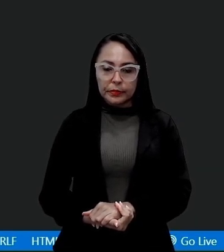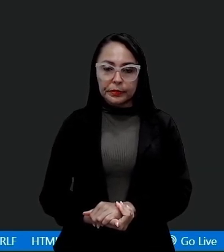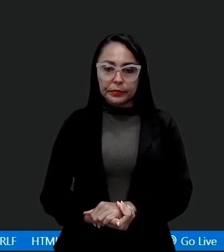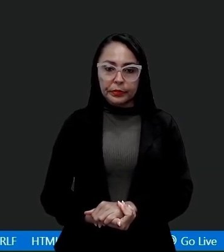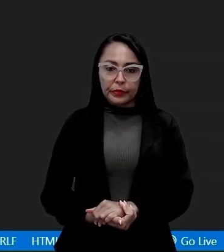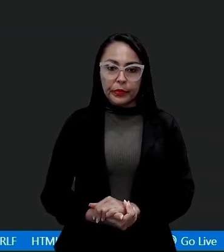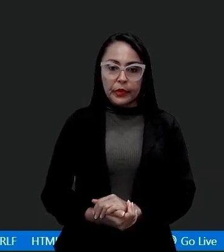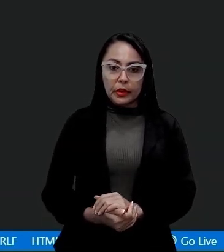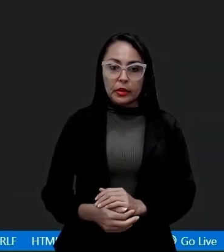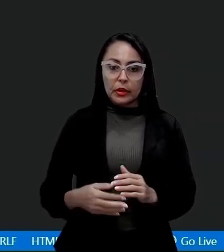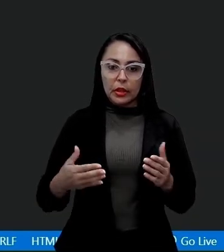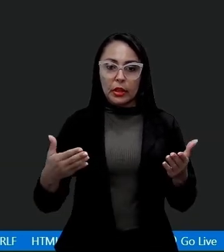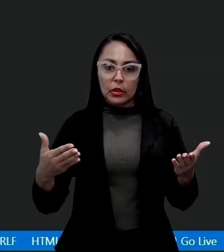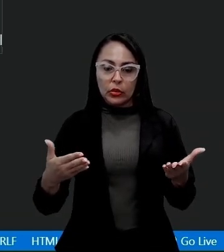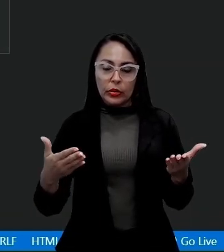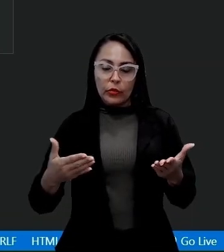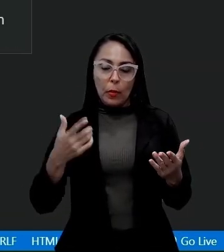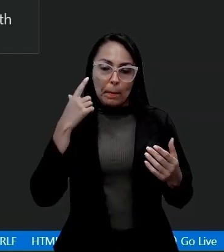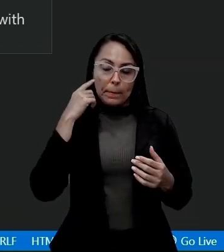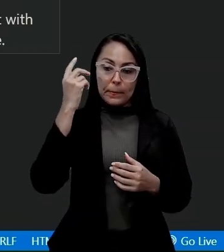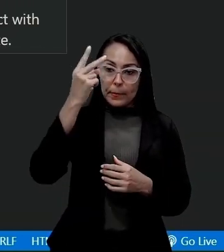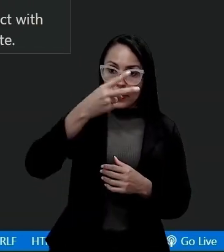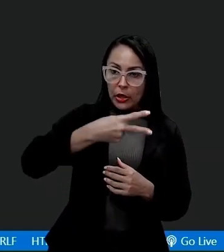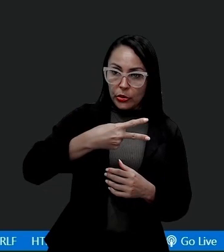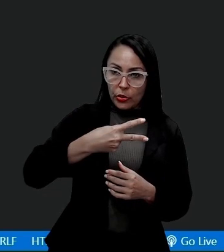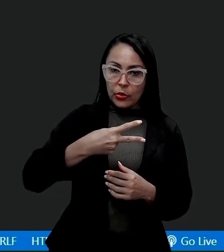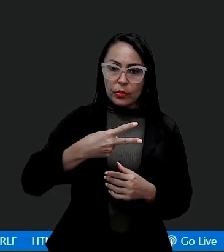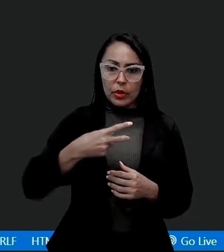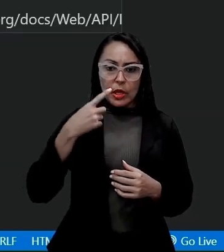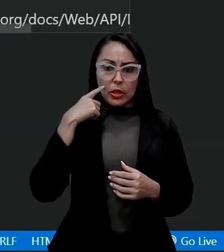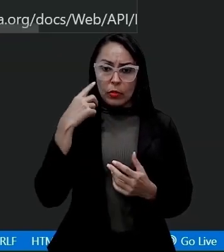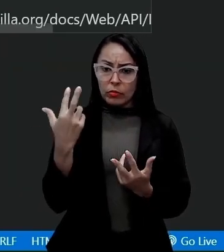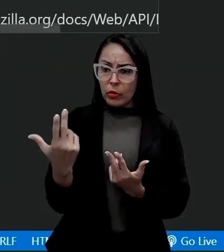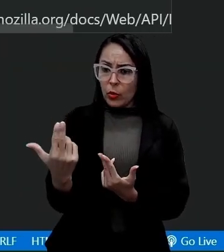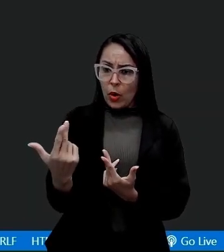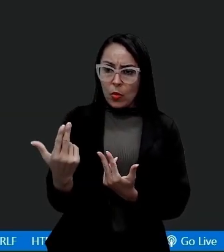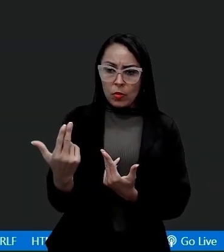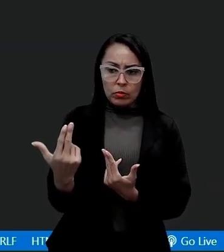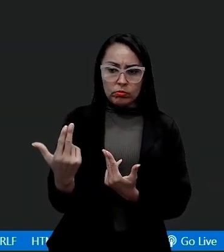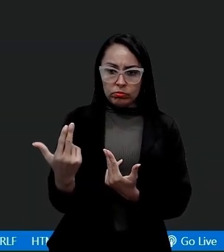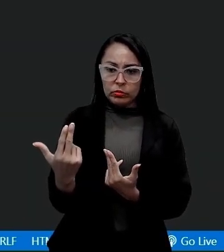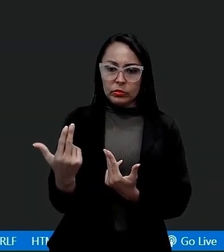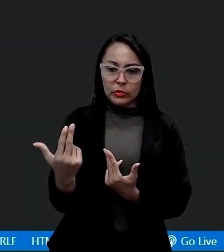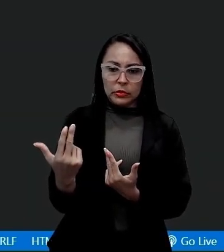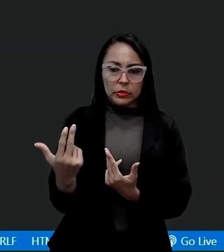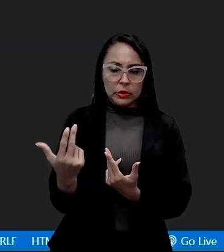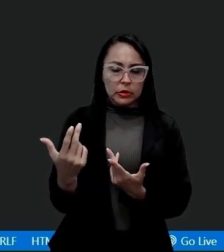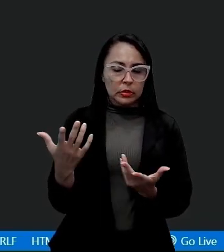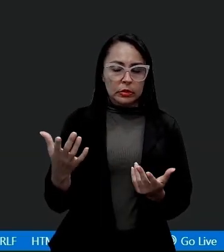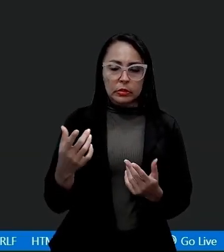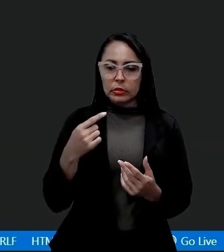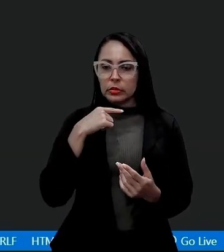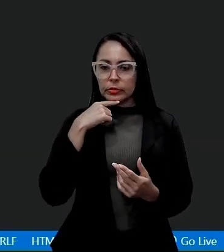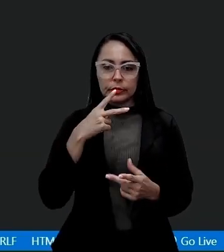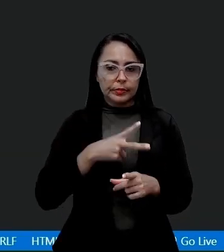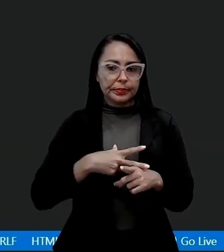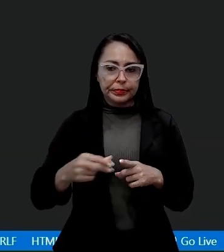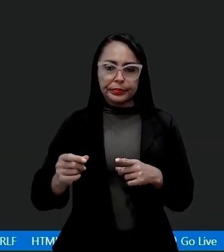Jedi foi maior, nem o CIF foi maior, então foi empate. Então, não houve vencedor.